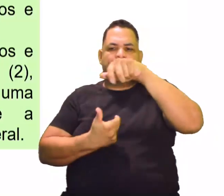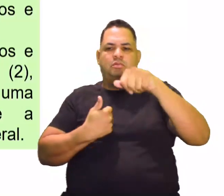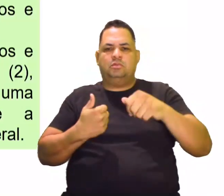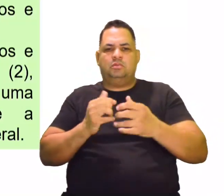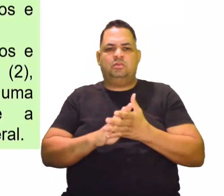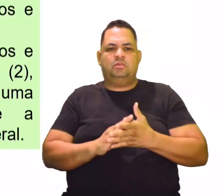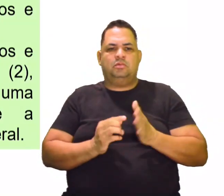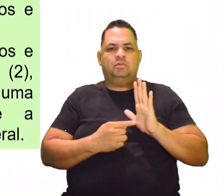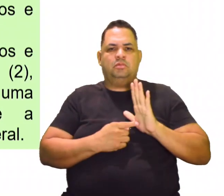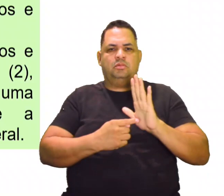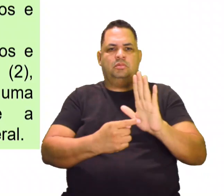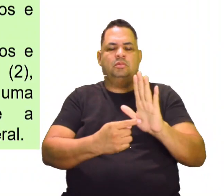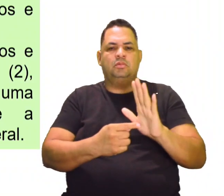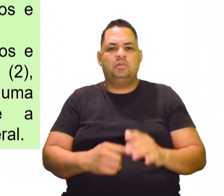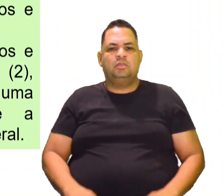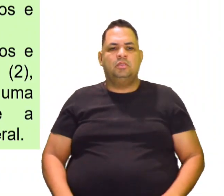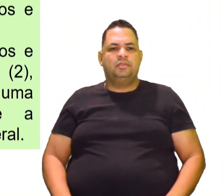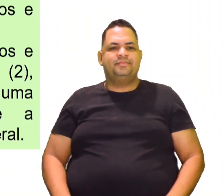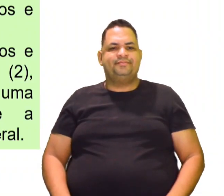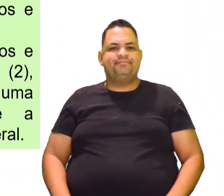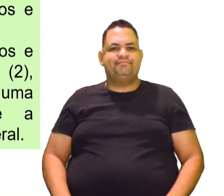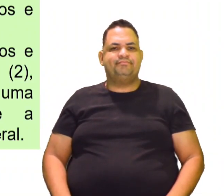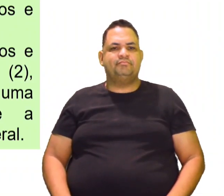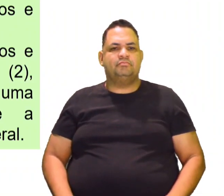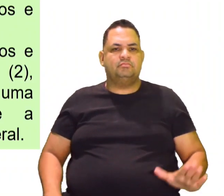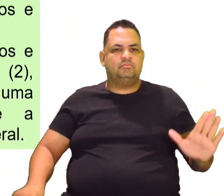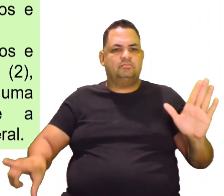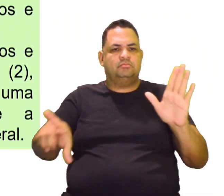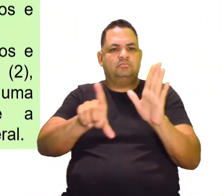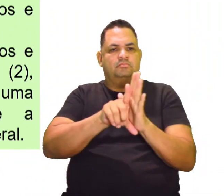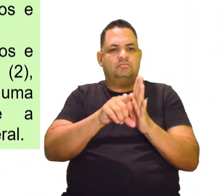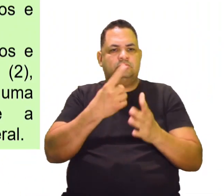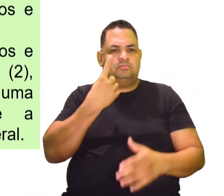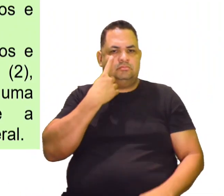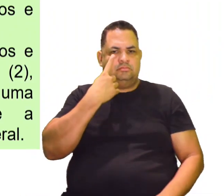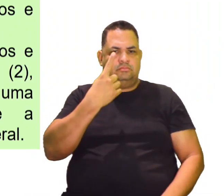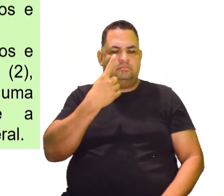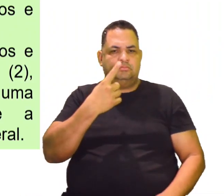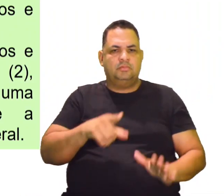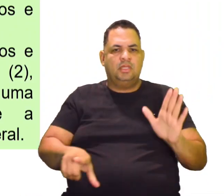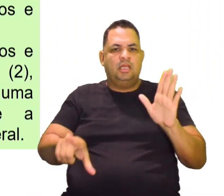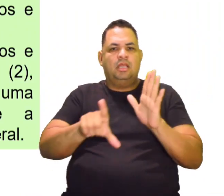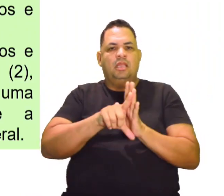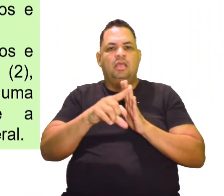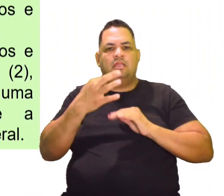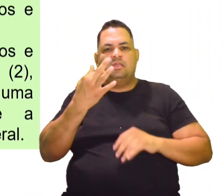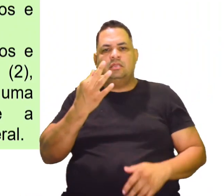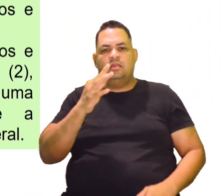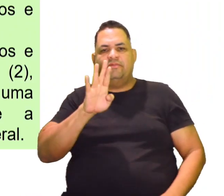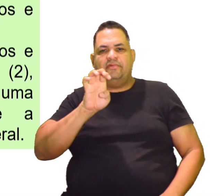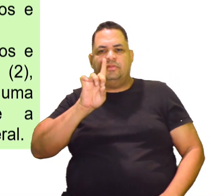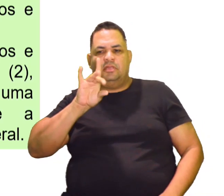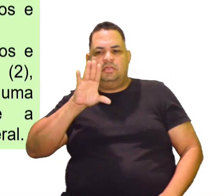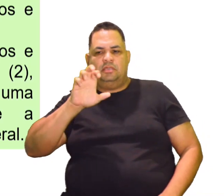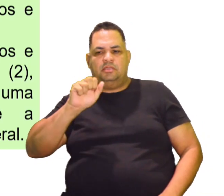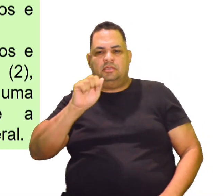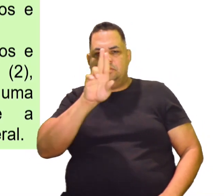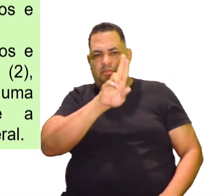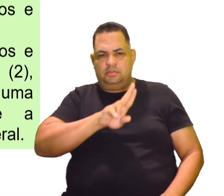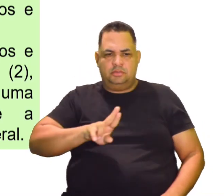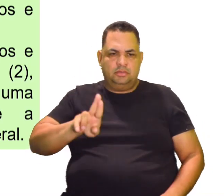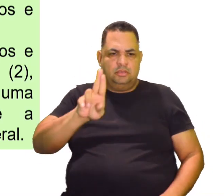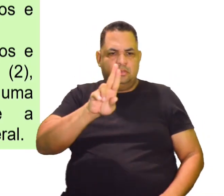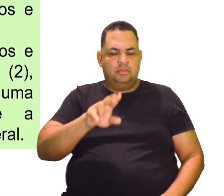pirâmides. Então, chegamos então, né, sobre o tópico sobre lei da frontalidade, que eles